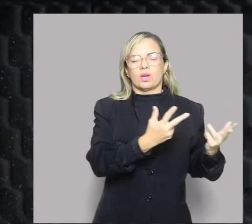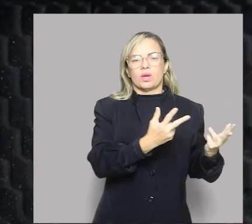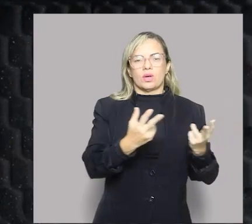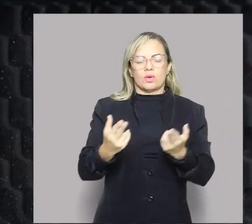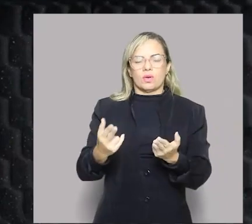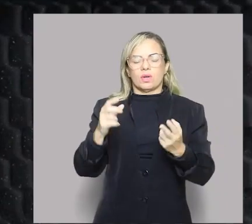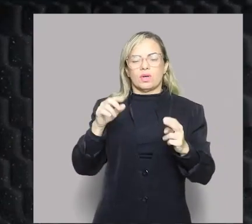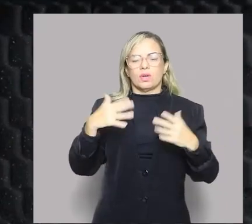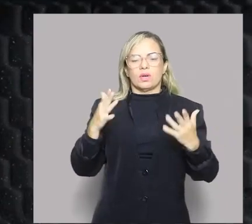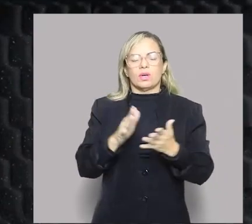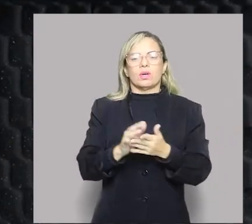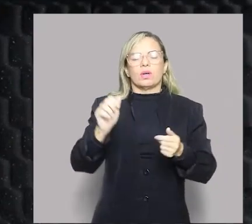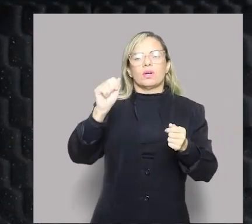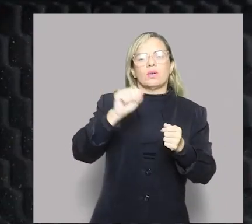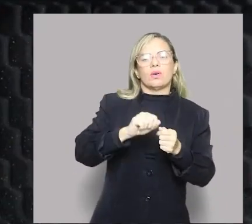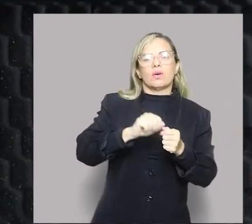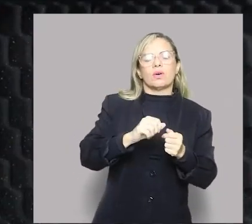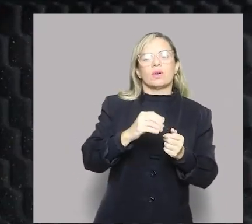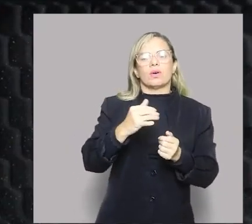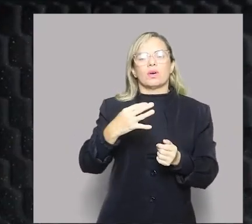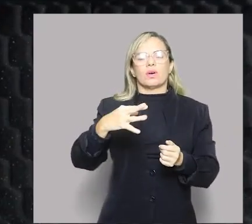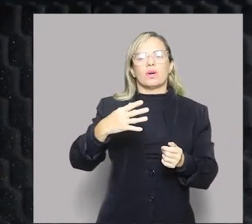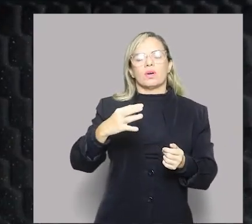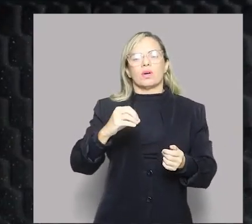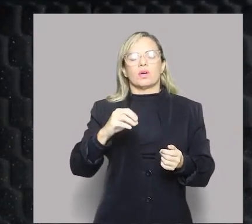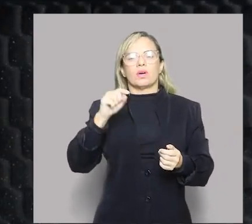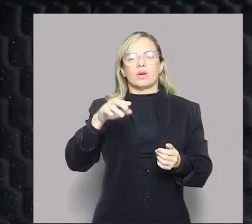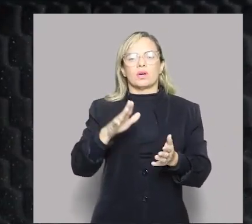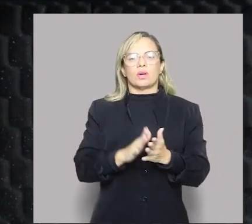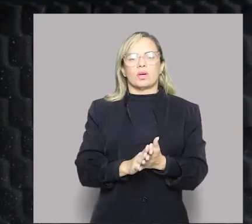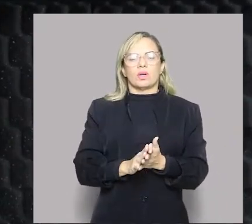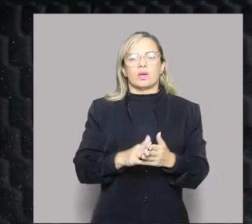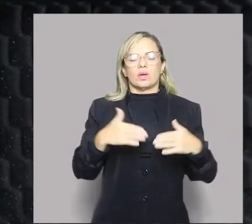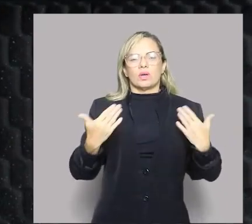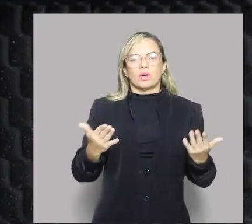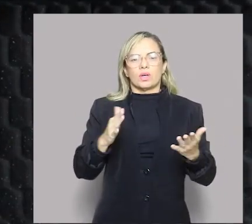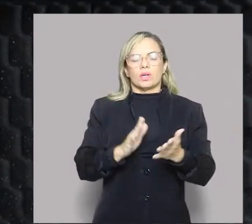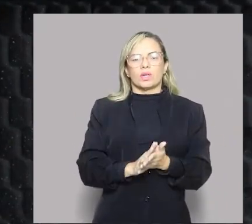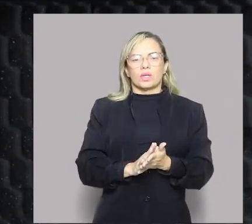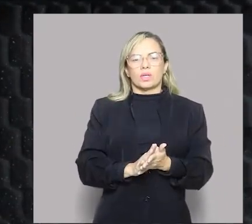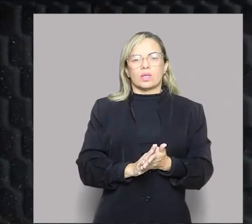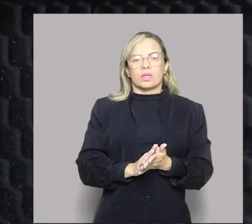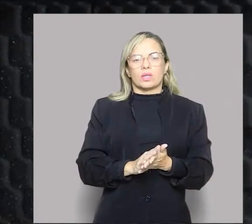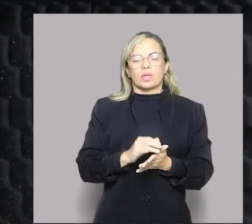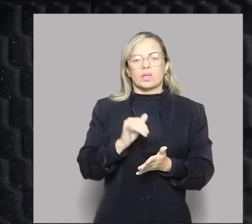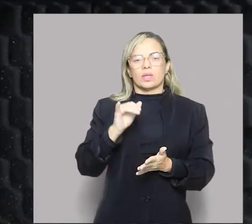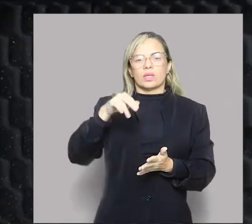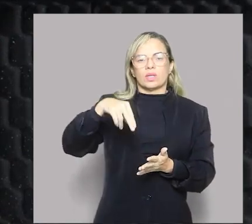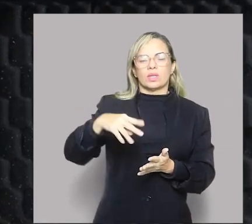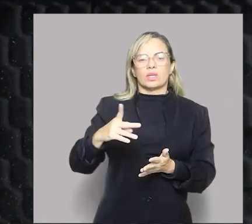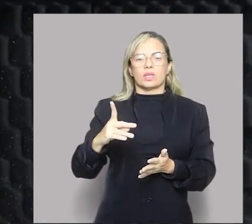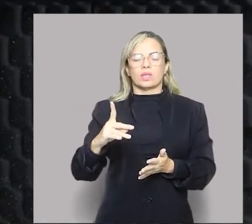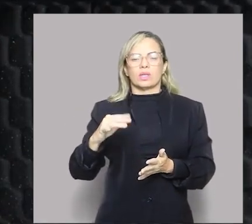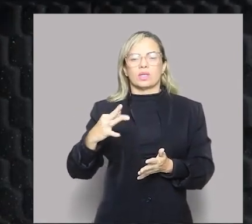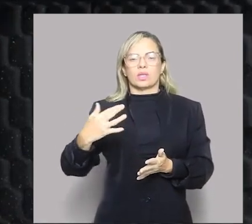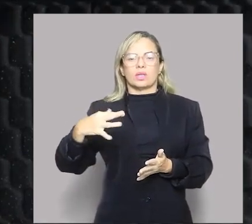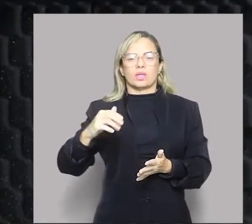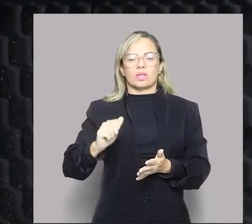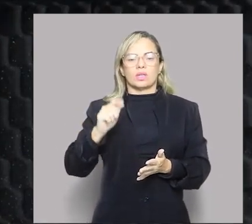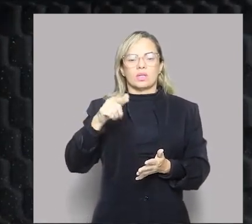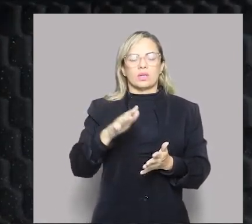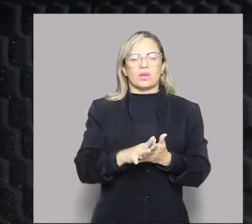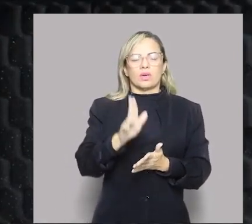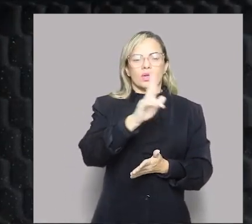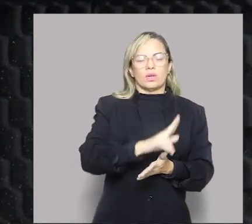idêntica, né? A gente faz aí uma citação que é chamada indireta. O que é uma citação indireta? Eu vou pegar a ideia do autor,